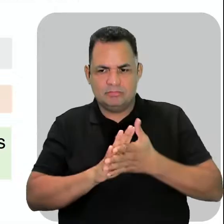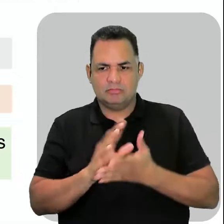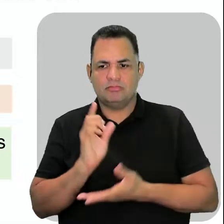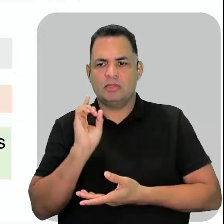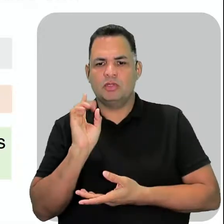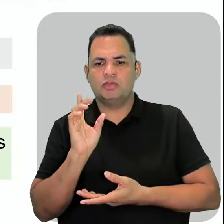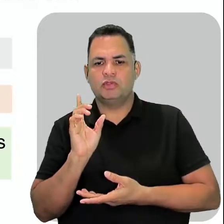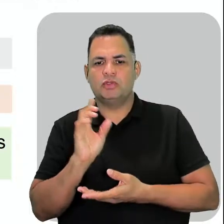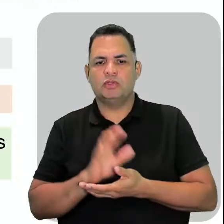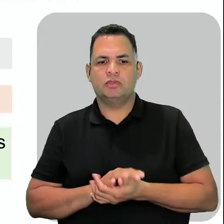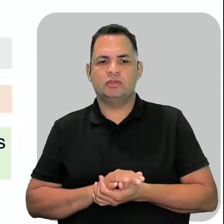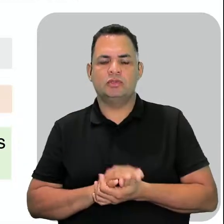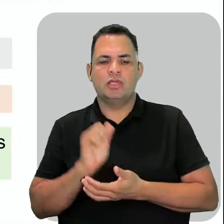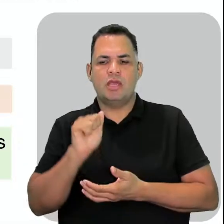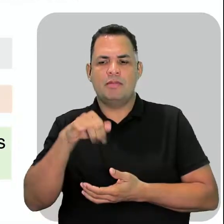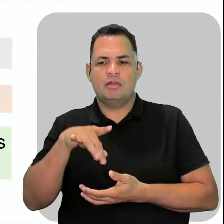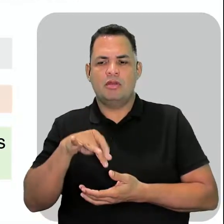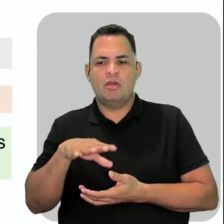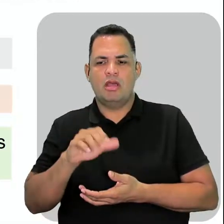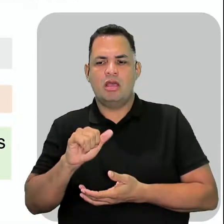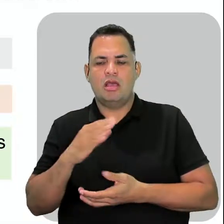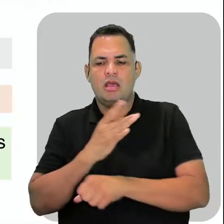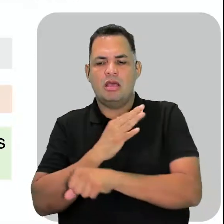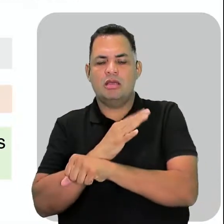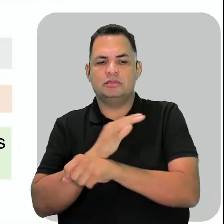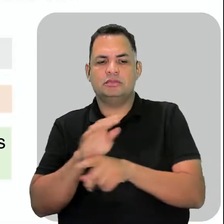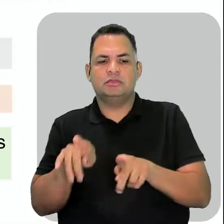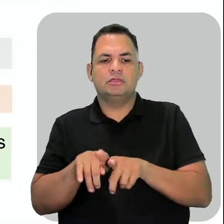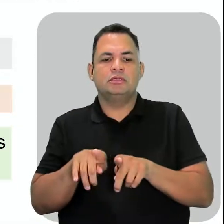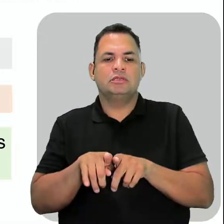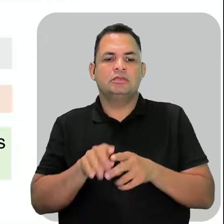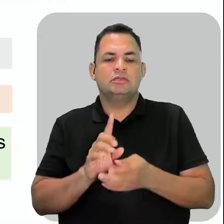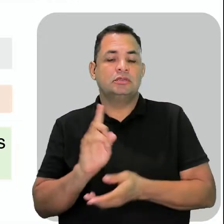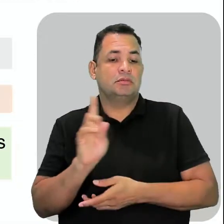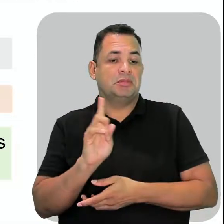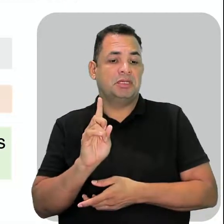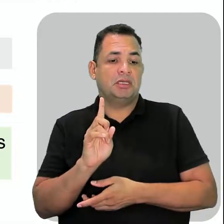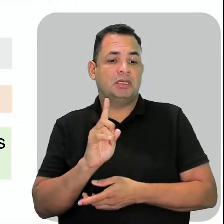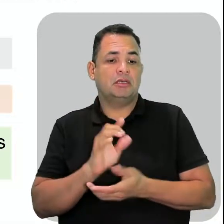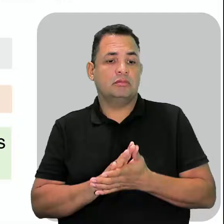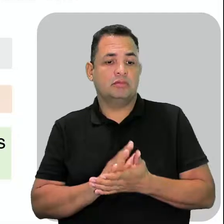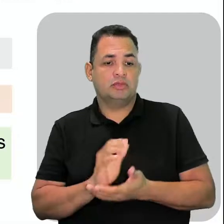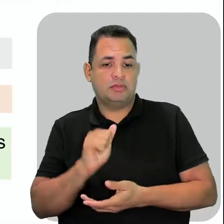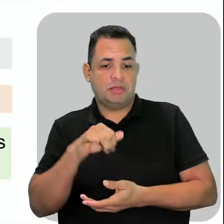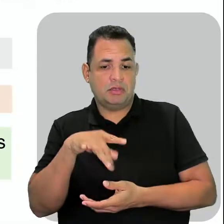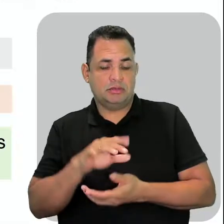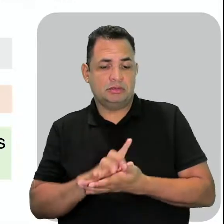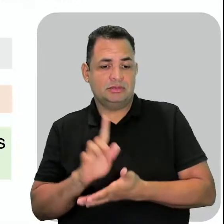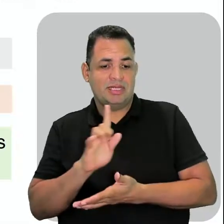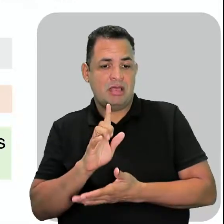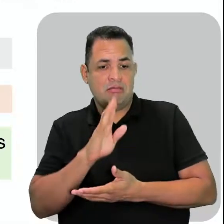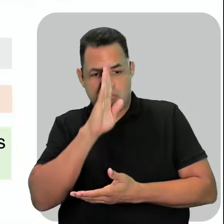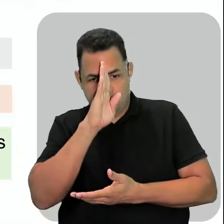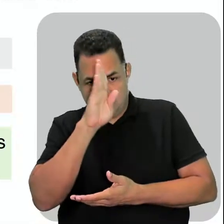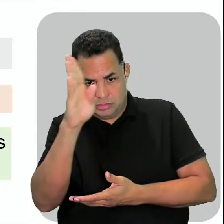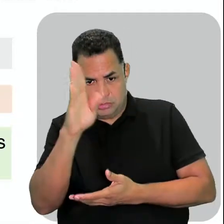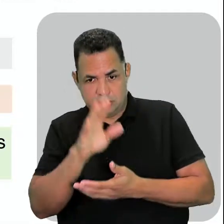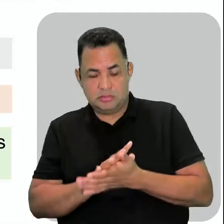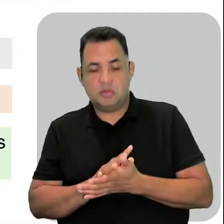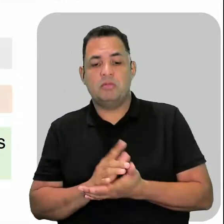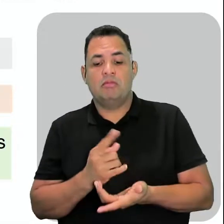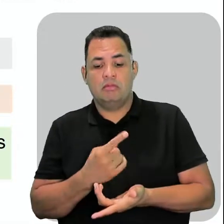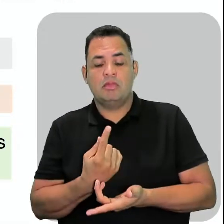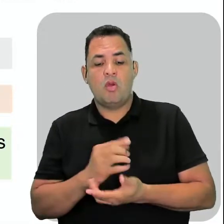sozinho esses aminoácidos. E nós temos os aminoácidos não essenciais, que são aqueles que o